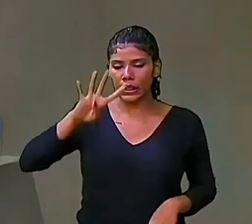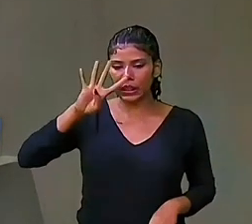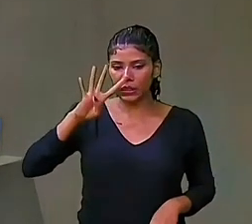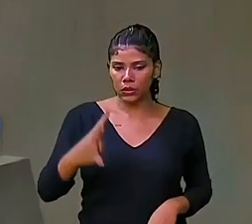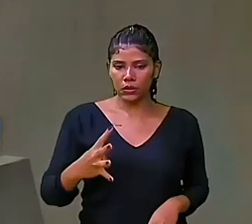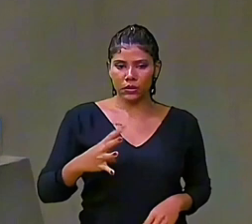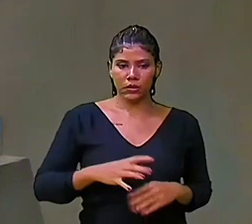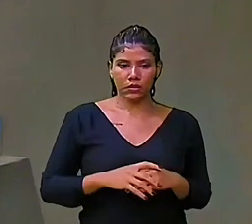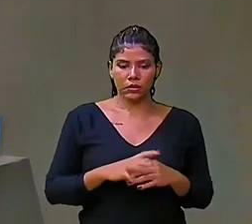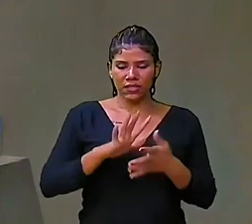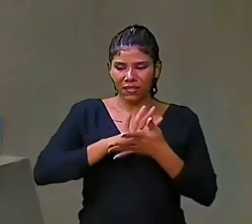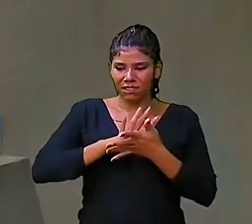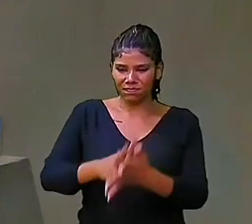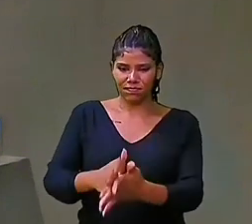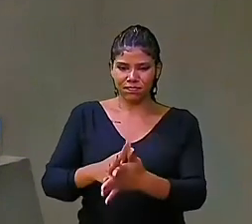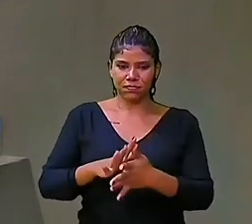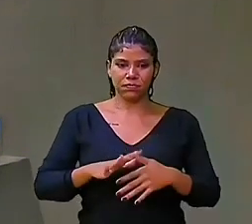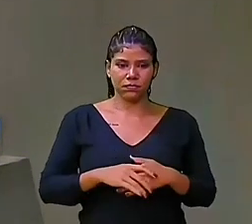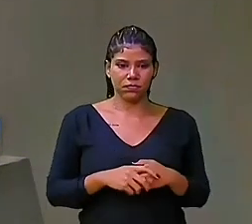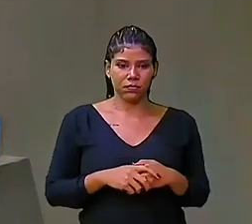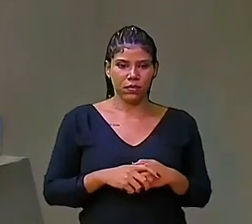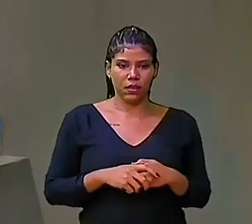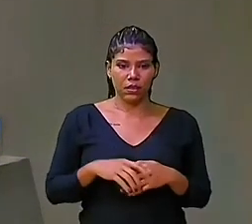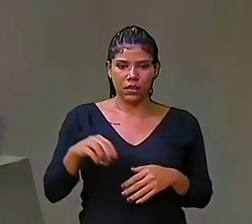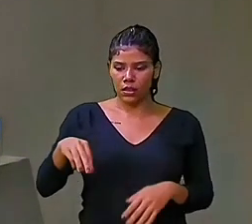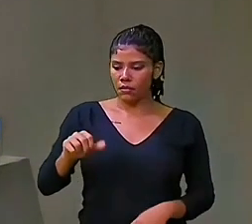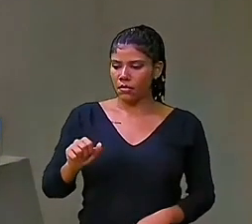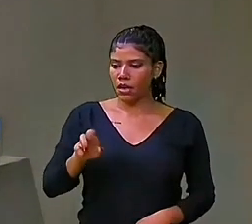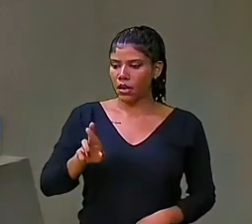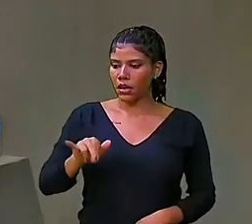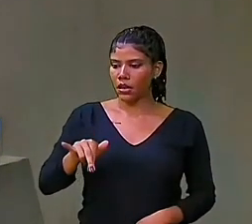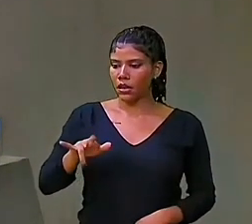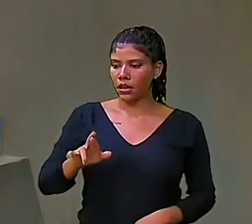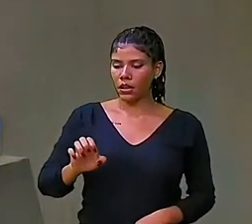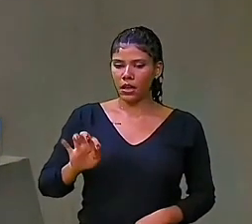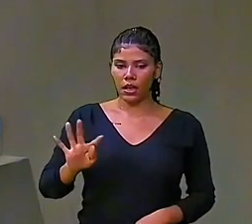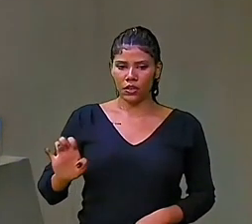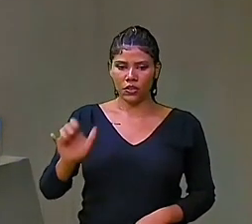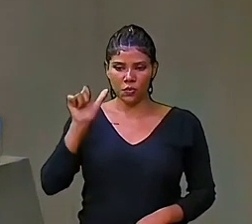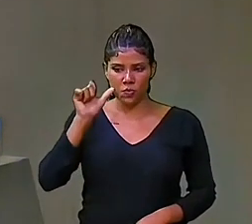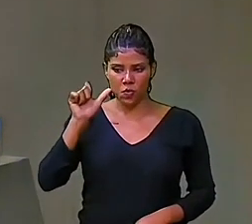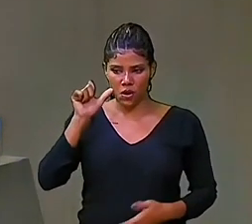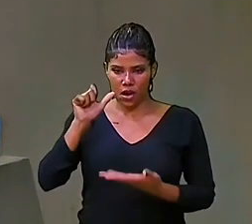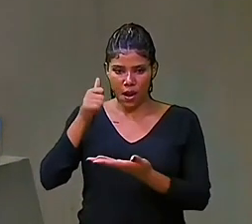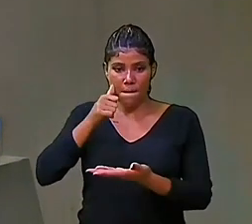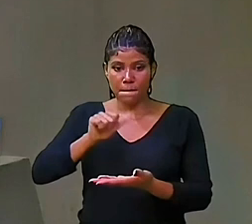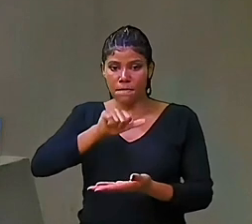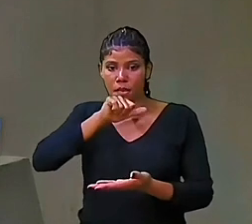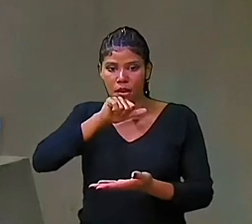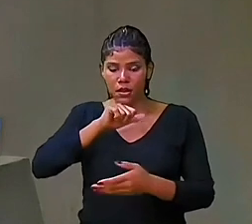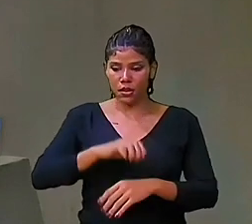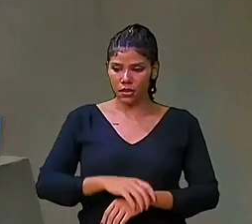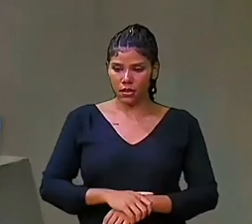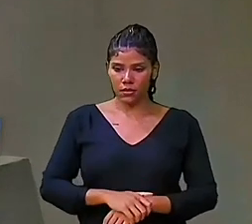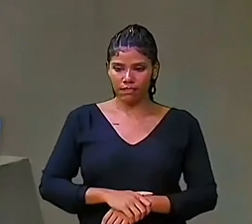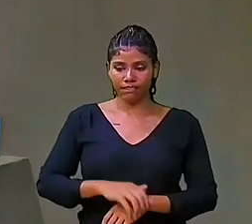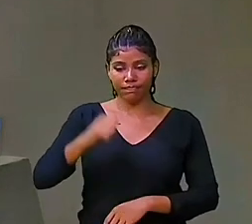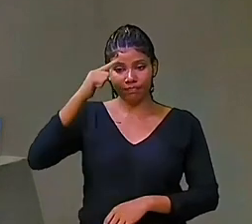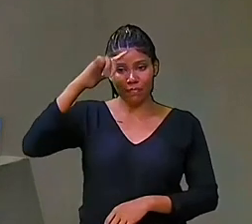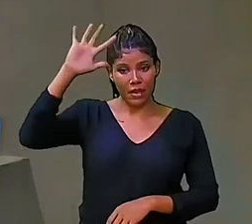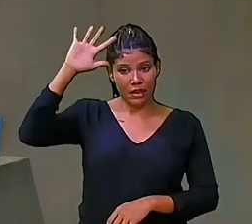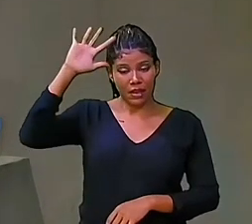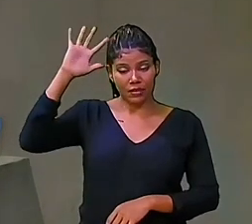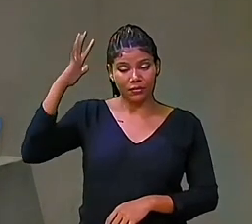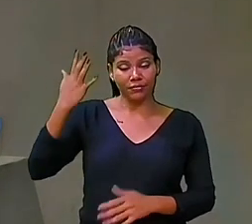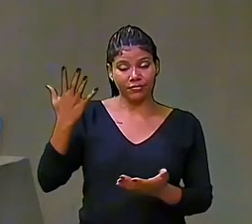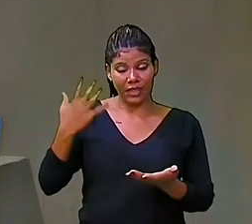e rechaçadas. A dona Marinette perdeu uma filha, a Mônica perdeu uma companheira, a Aniele perdeu